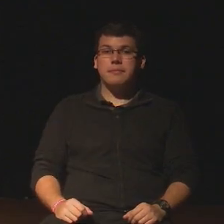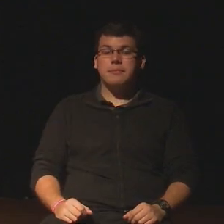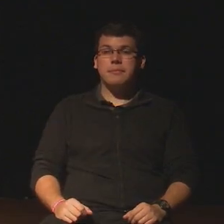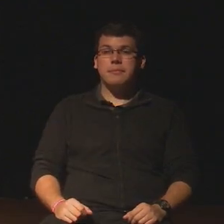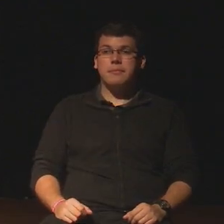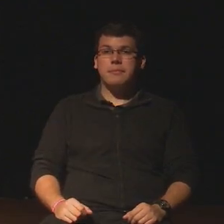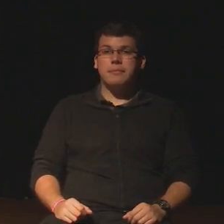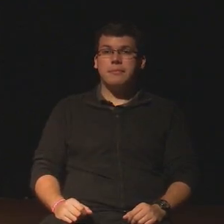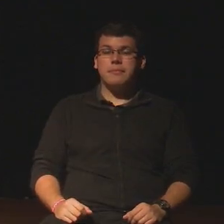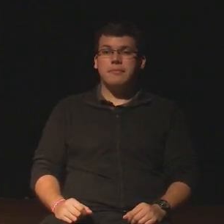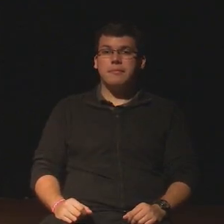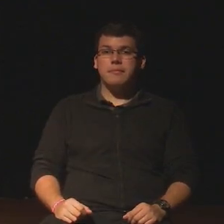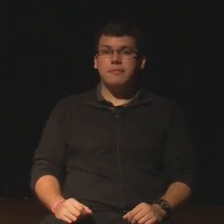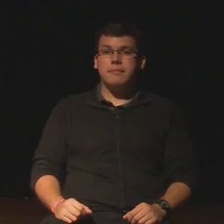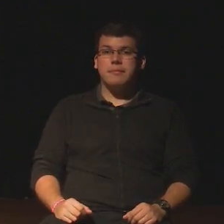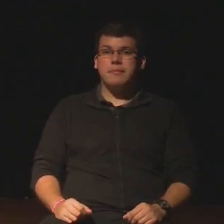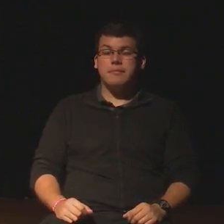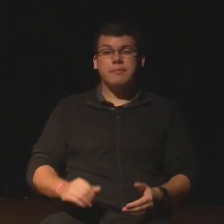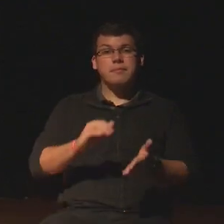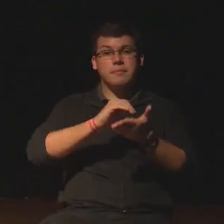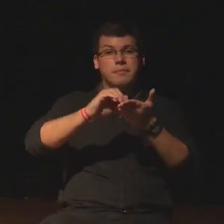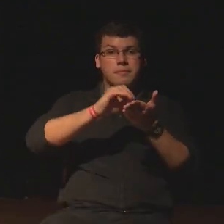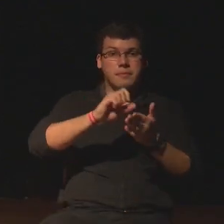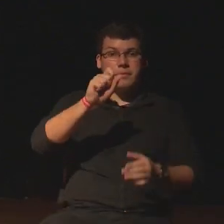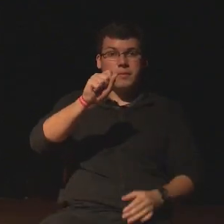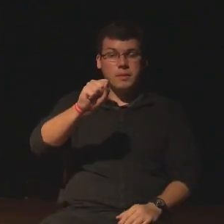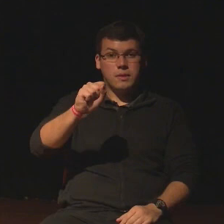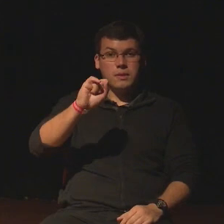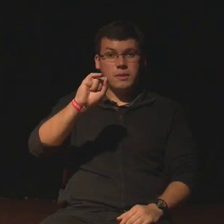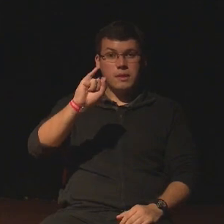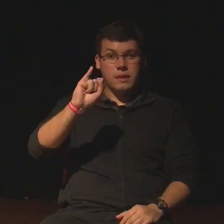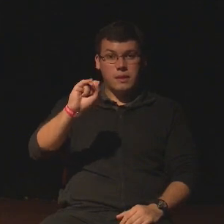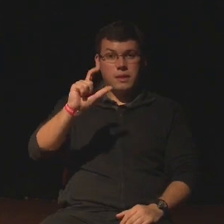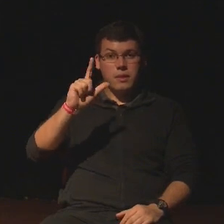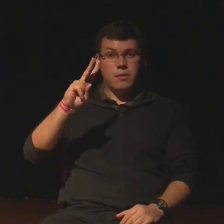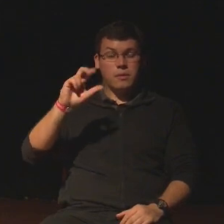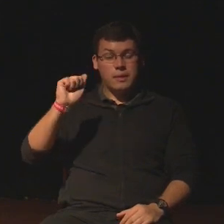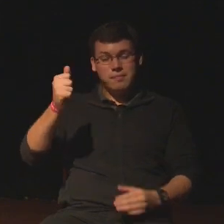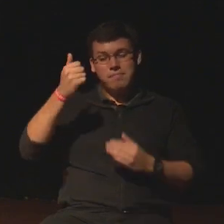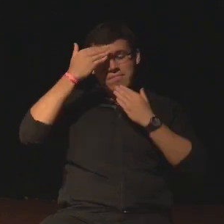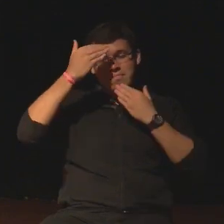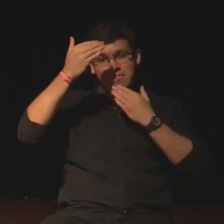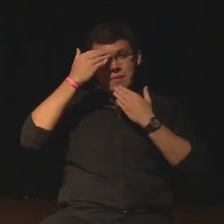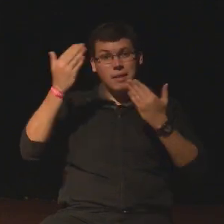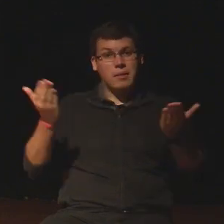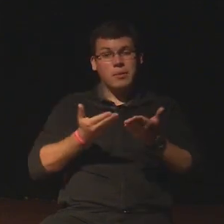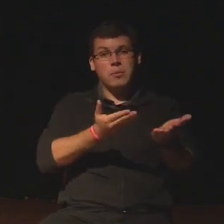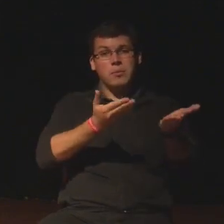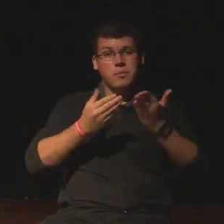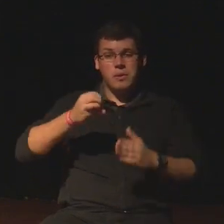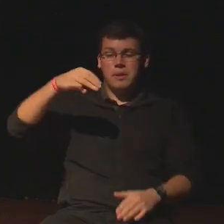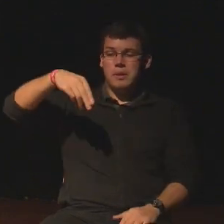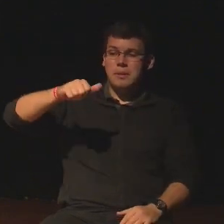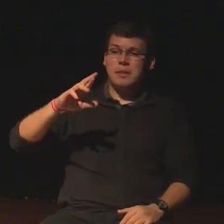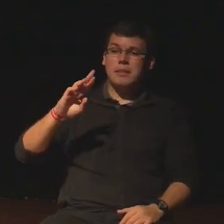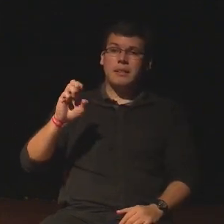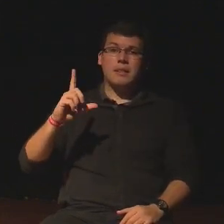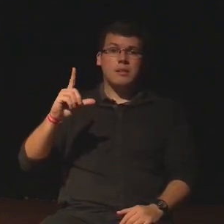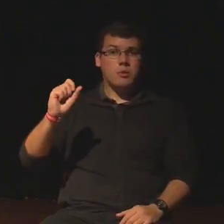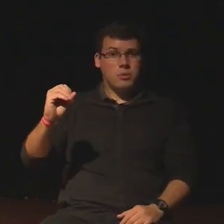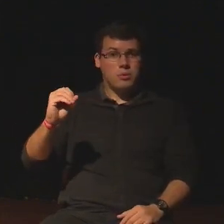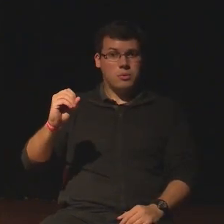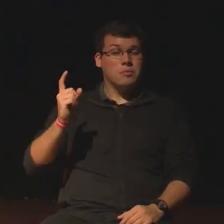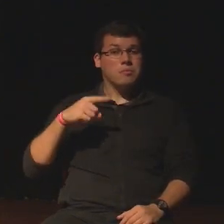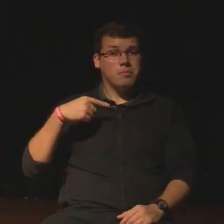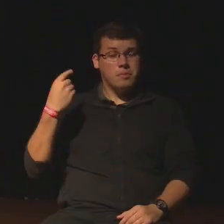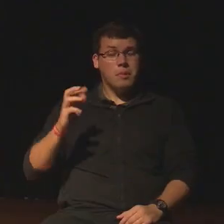Agradecemos, então, as palavras da secretária Silvia. E agora eu convido o Marcelo Ribeiro, que é o nosso anfitrião,